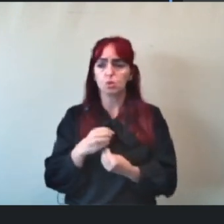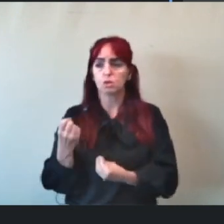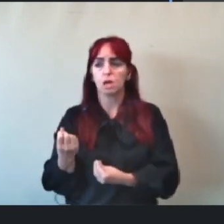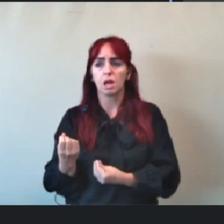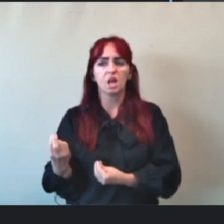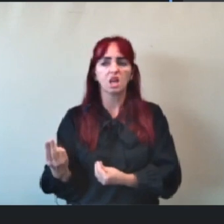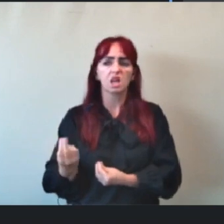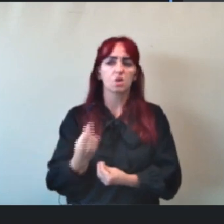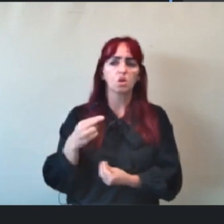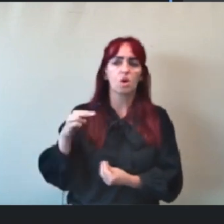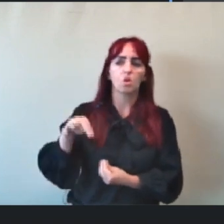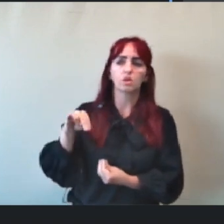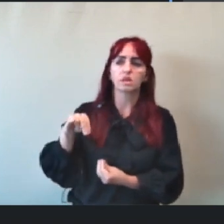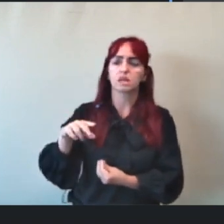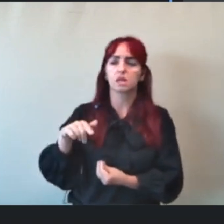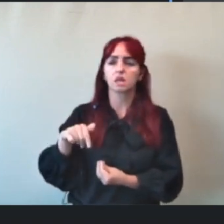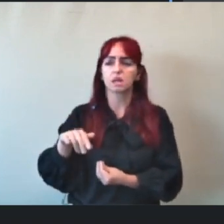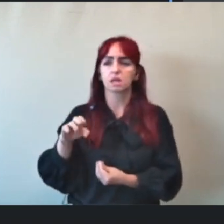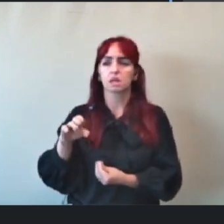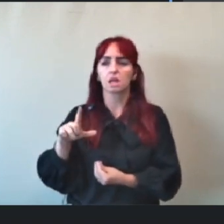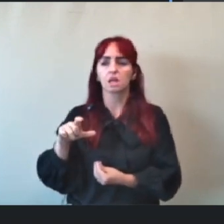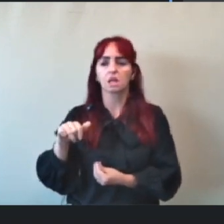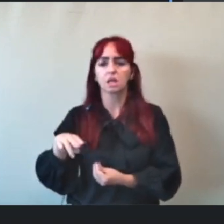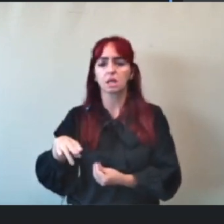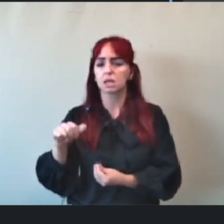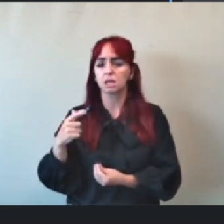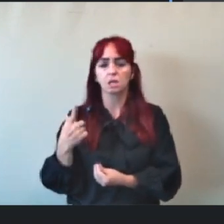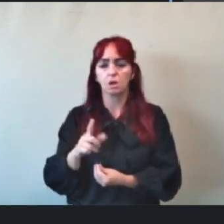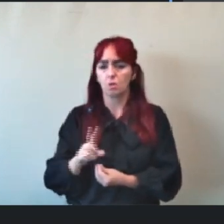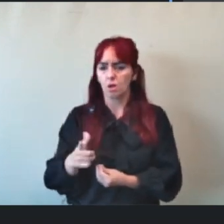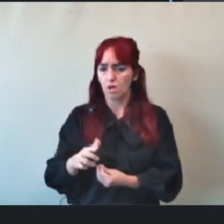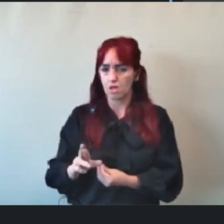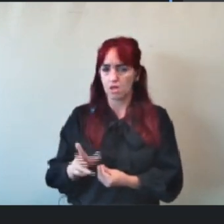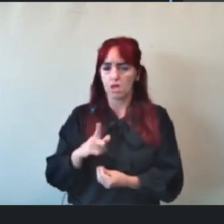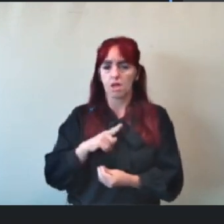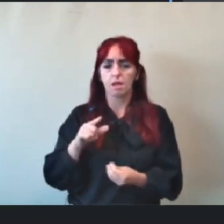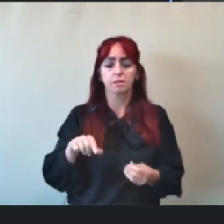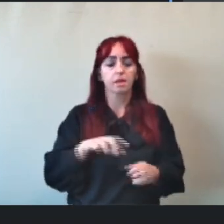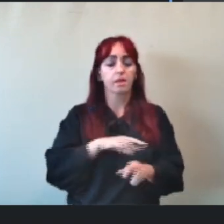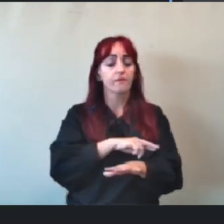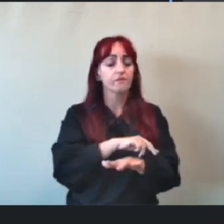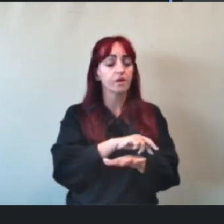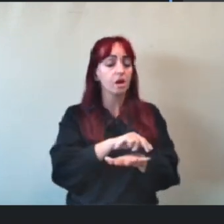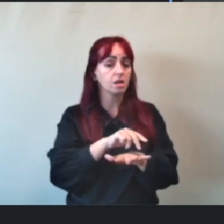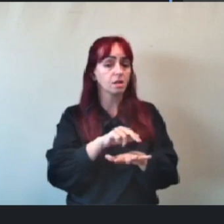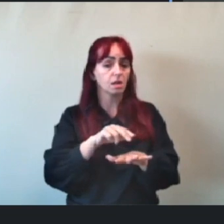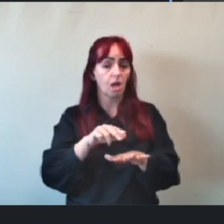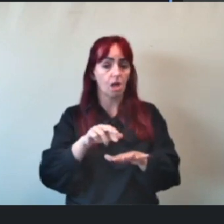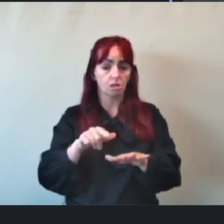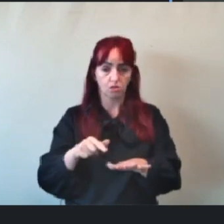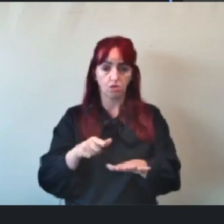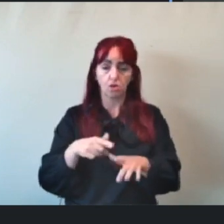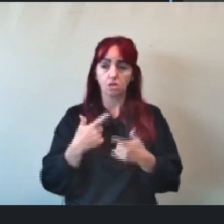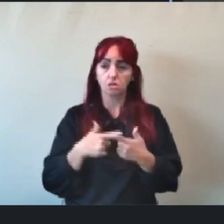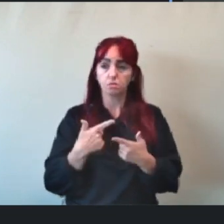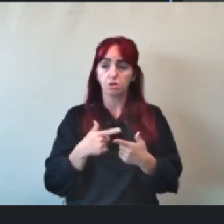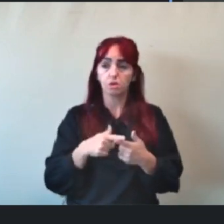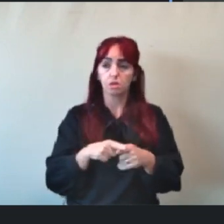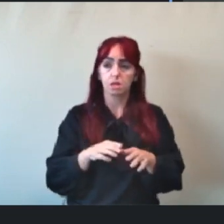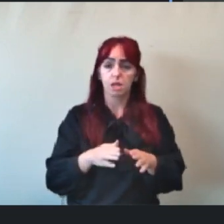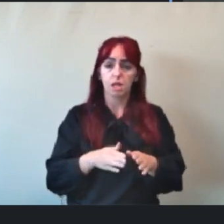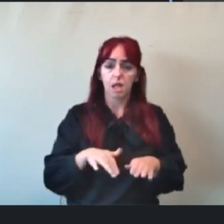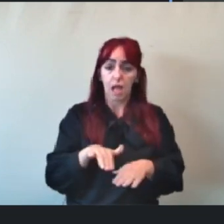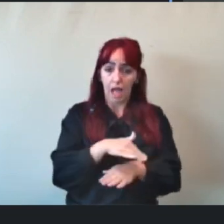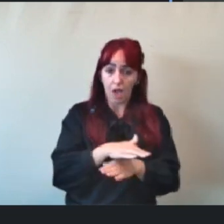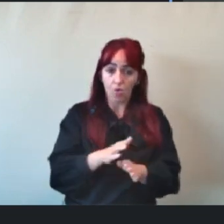a Padre Eustáquio. Ela tem uma variação de seções, ou seja, a pista é mais estreita no trecho, a calçada